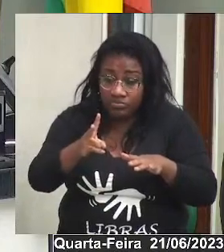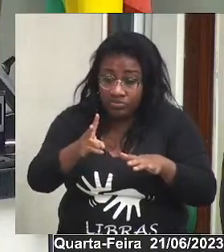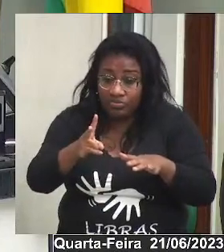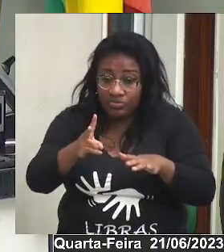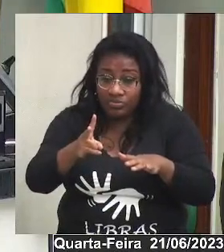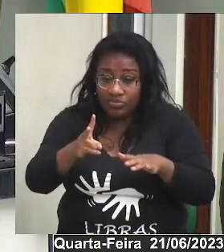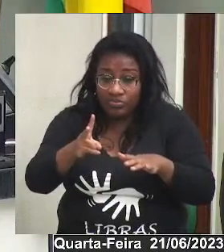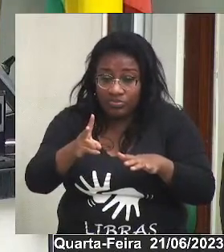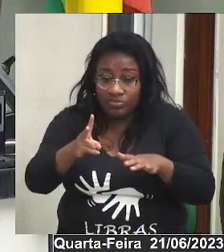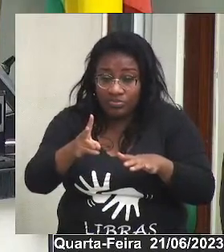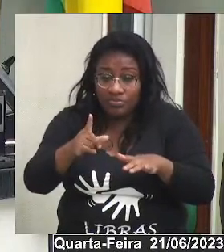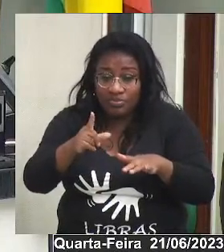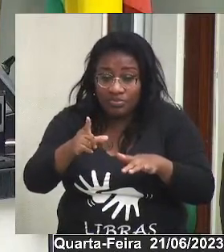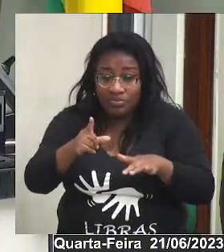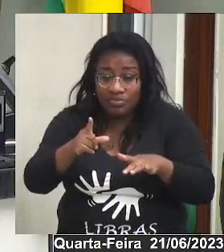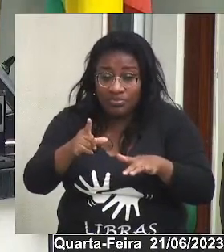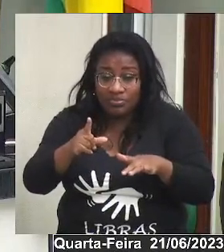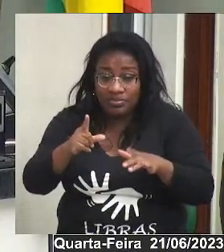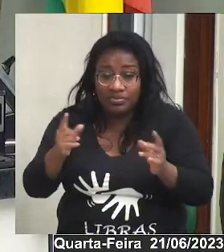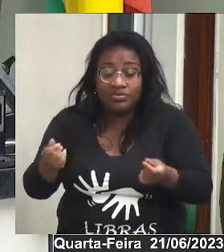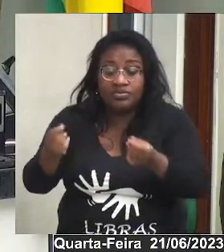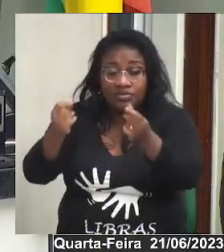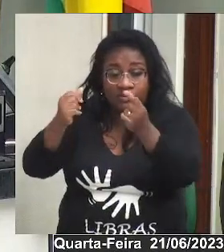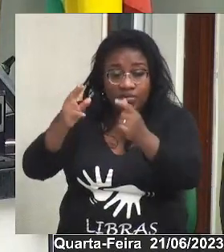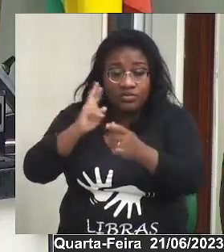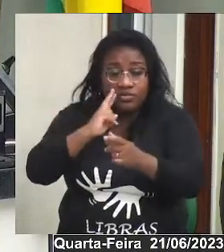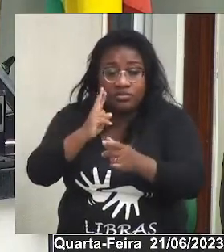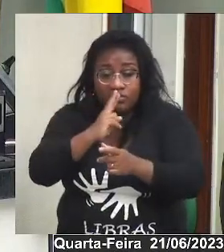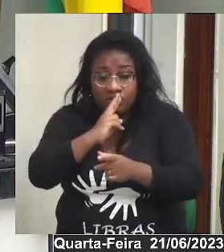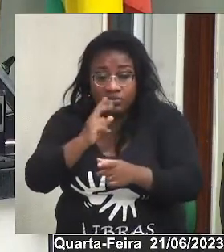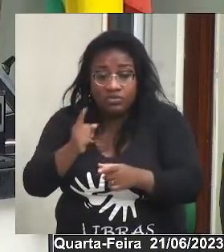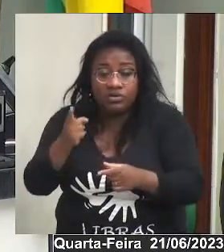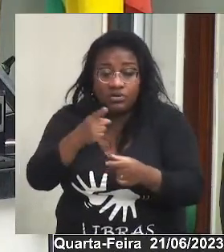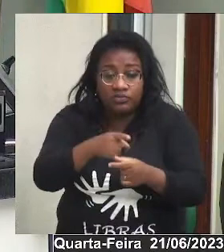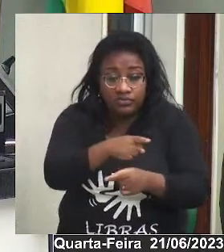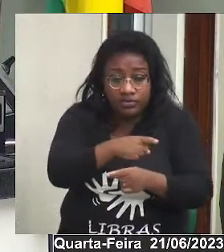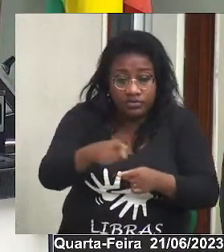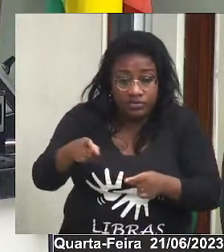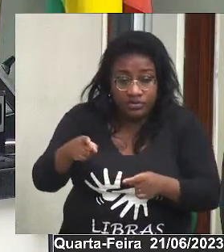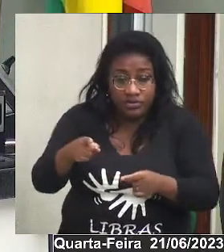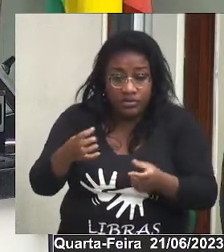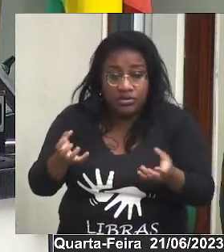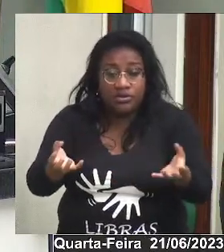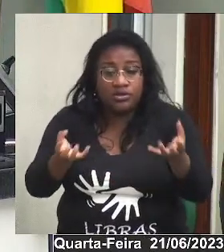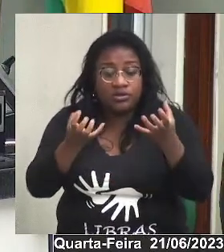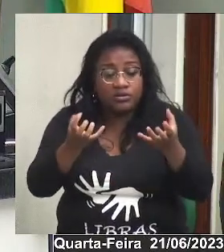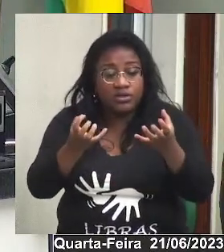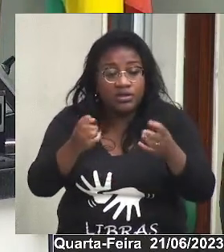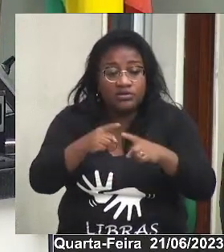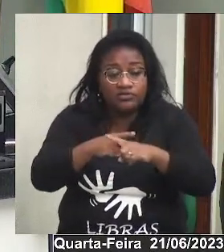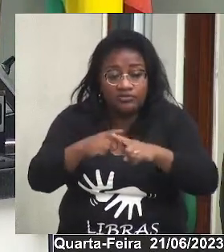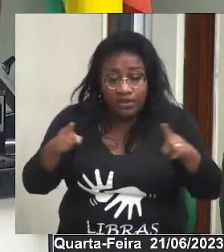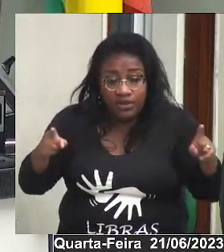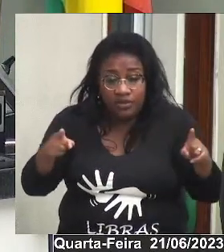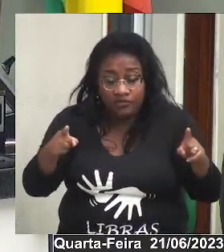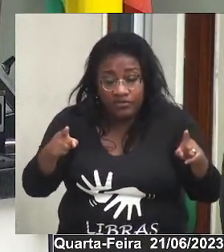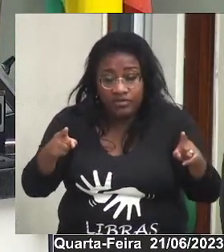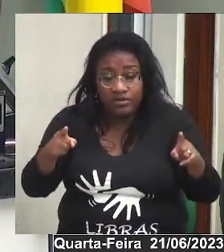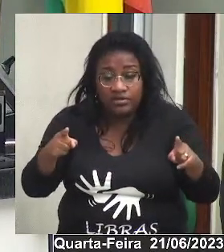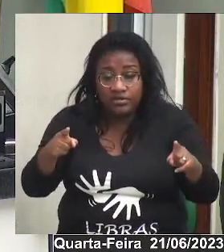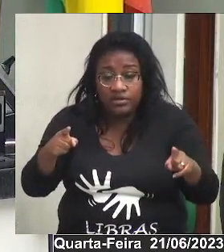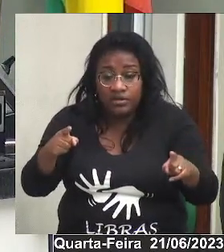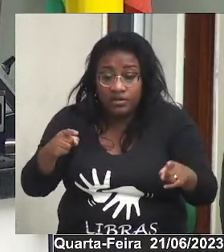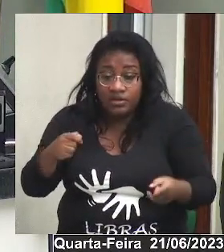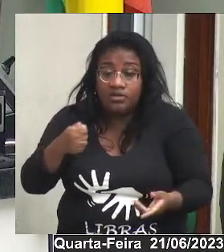a maioria das vezes, gasta mais no restaurante do que com vocês. Essa é a palavra certa. Então eu quero dizer para vocês, reafirmar a